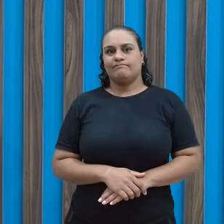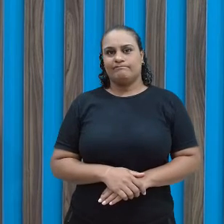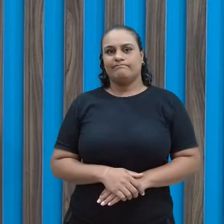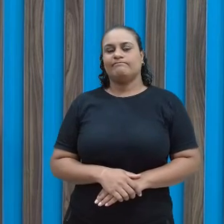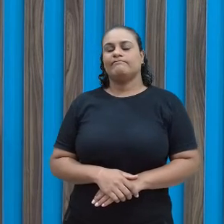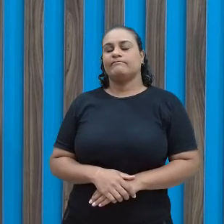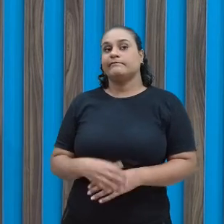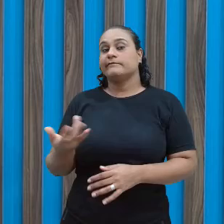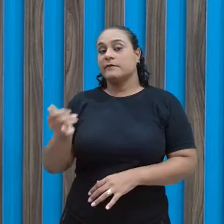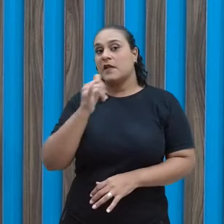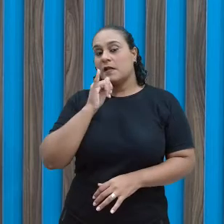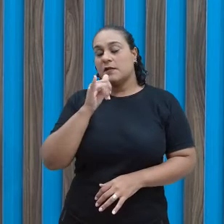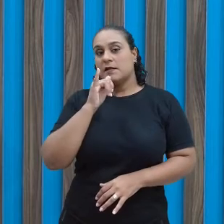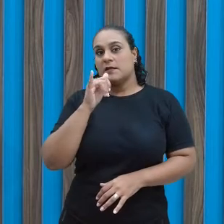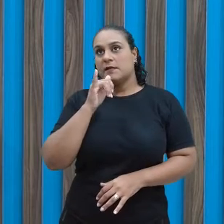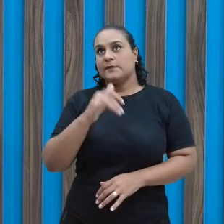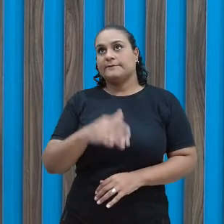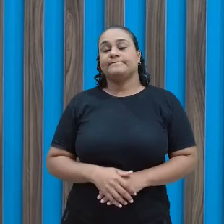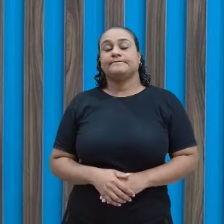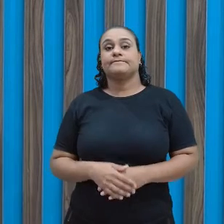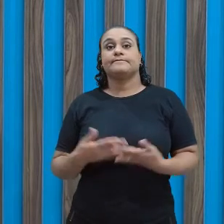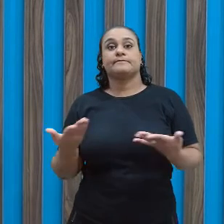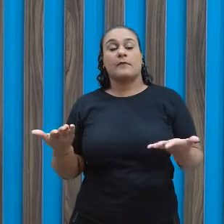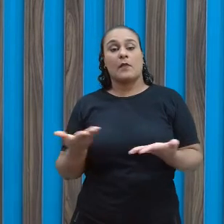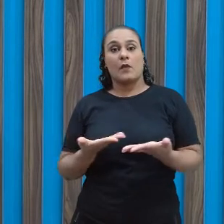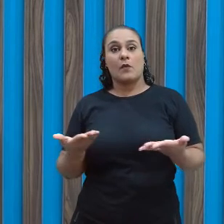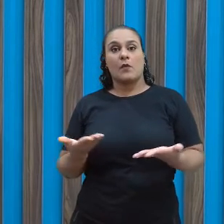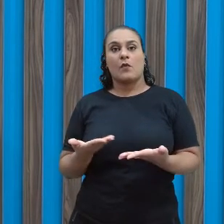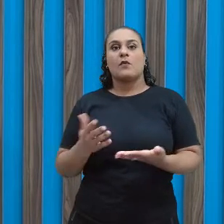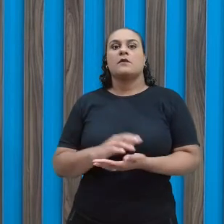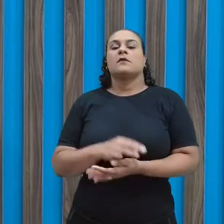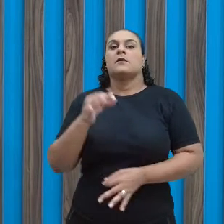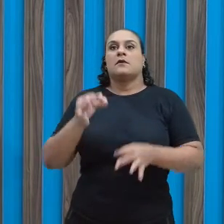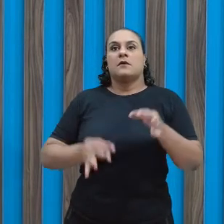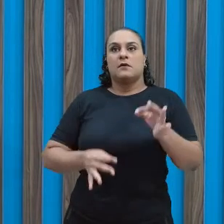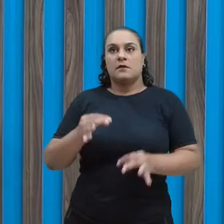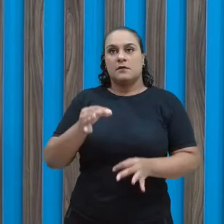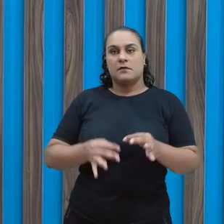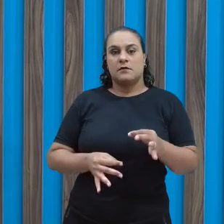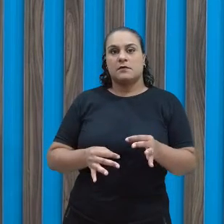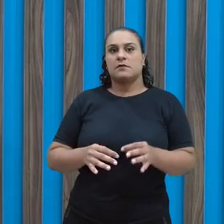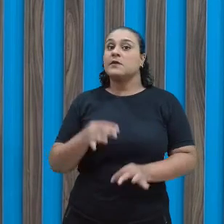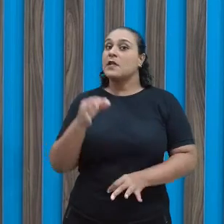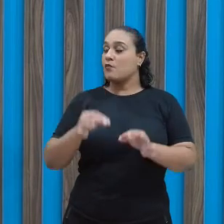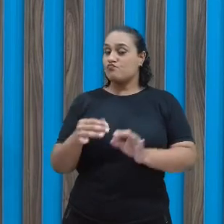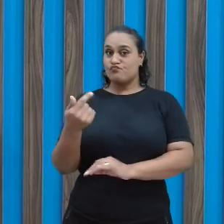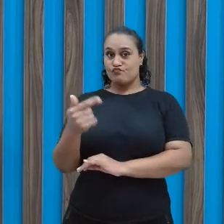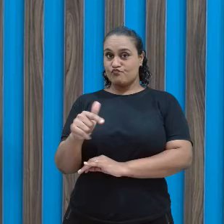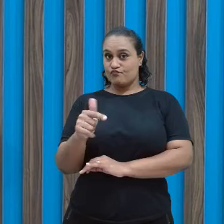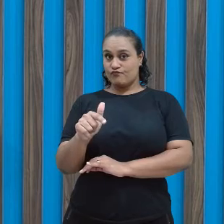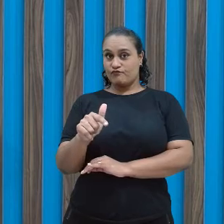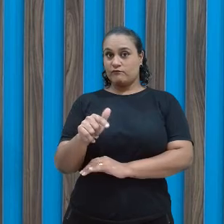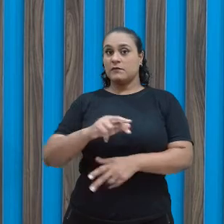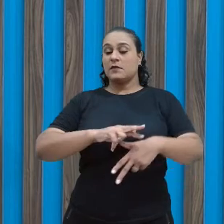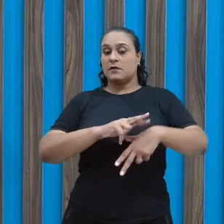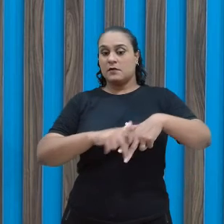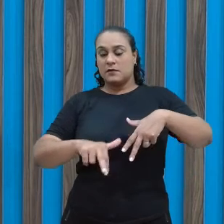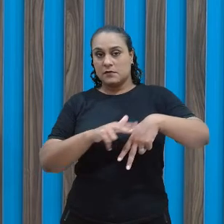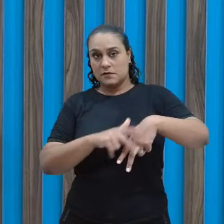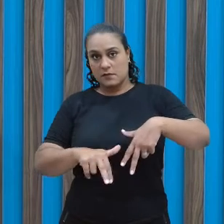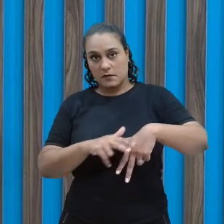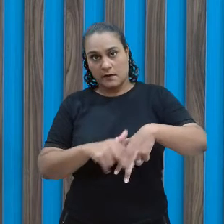bases, como, por exemplo, também, como estamos tratando hoje, a justiça e a injustiça de gênero entre